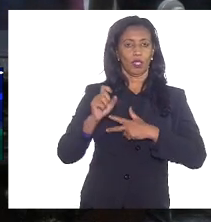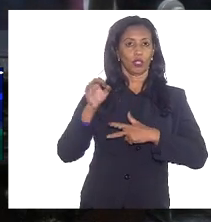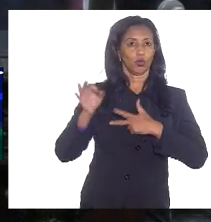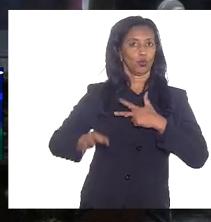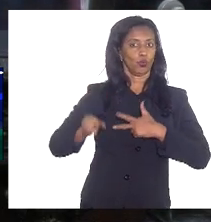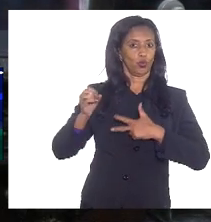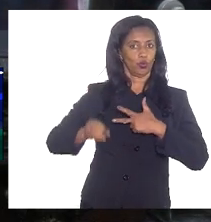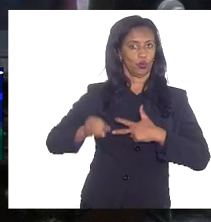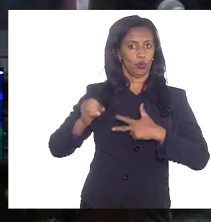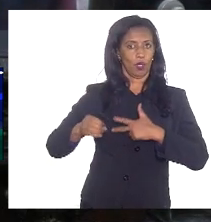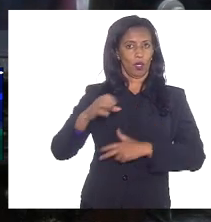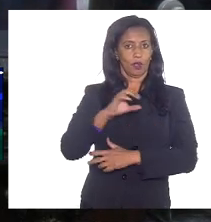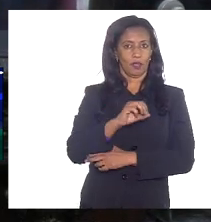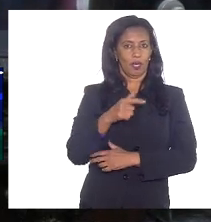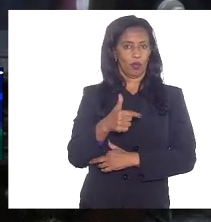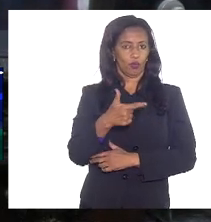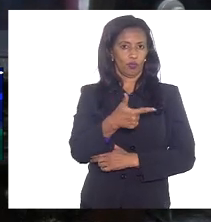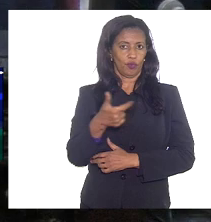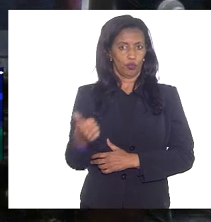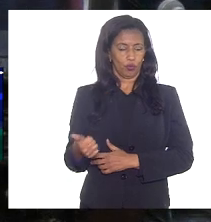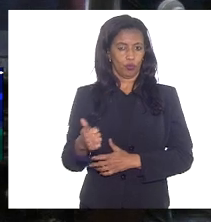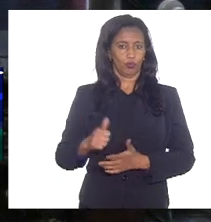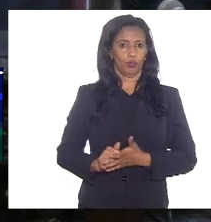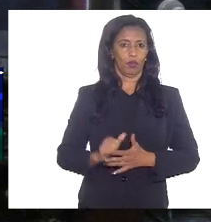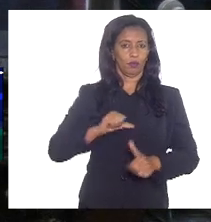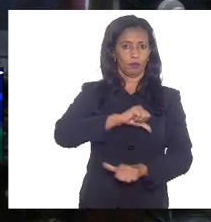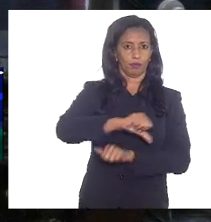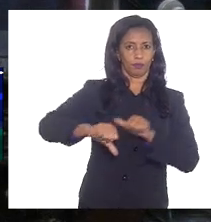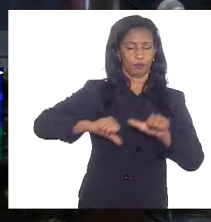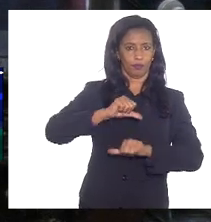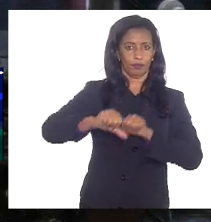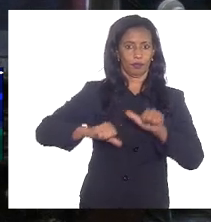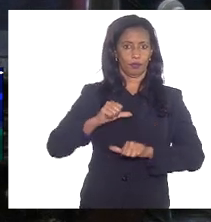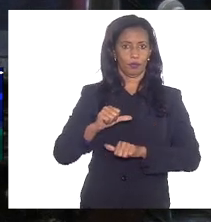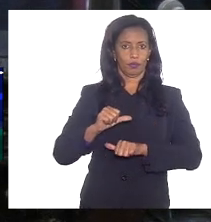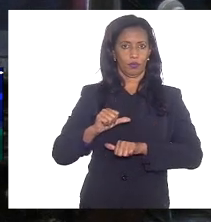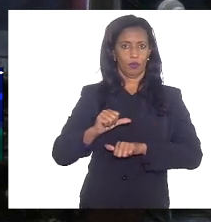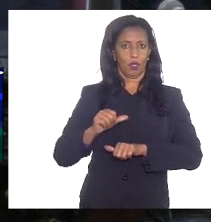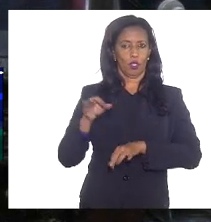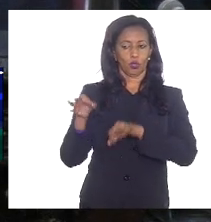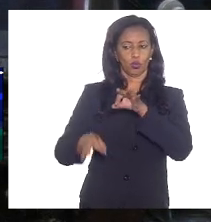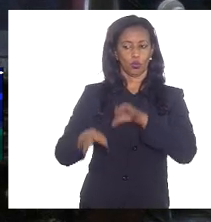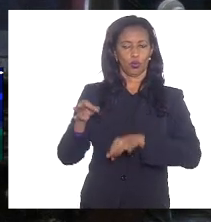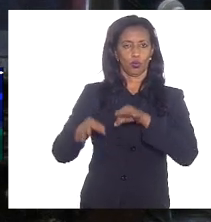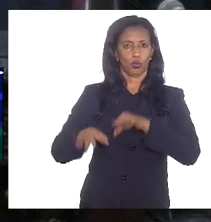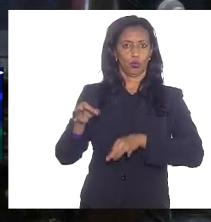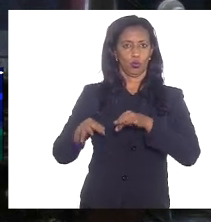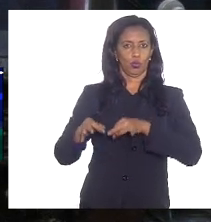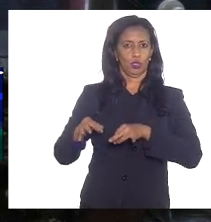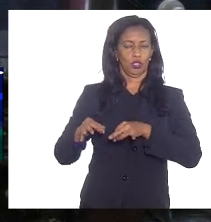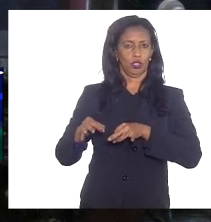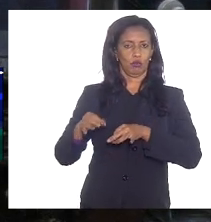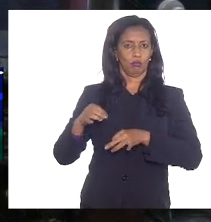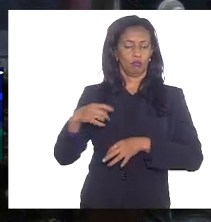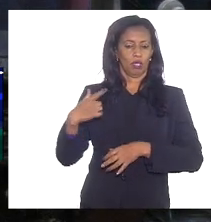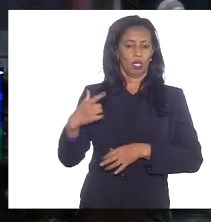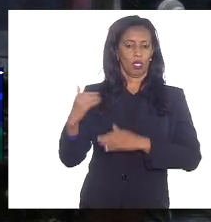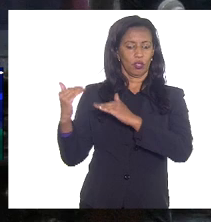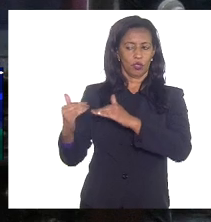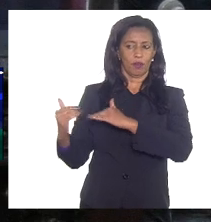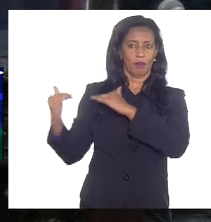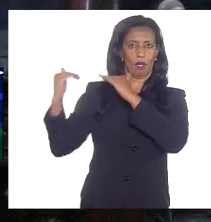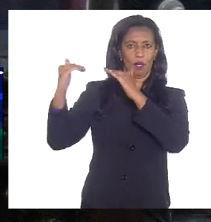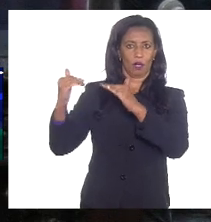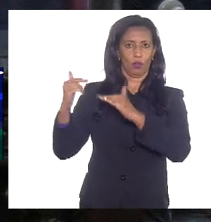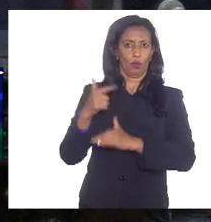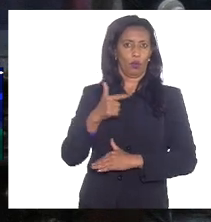Judiciário, mensagem número 03 de 21, que transforma cargos de juiz de direito em cargo de desembargador e dá outras